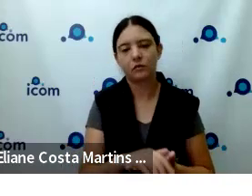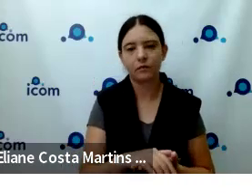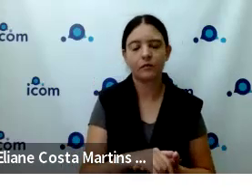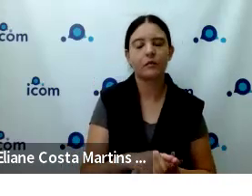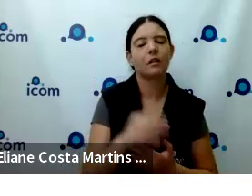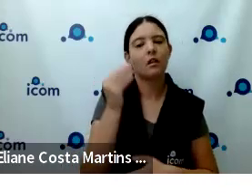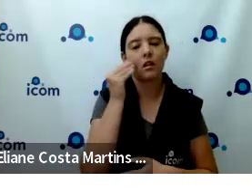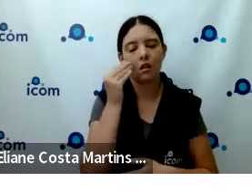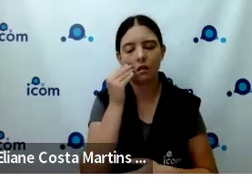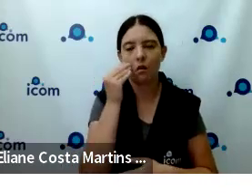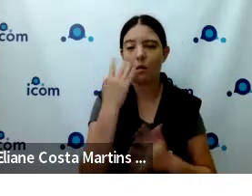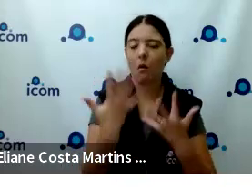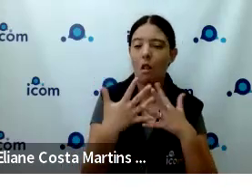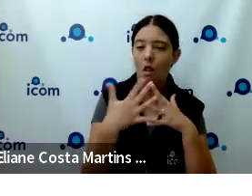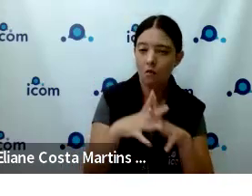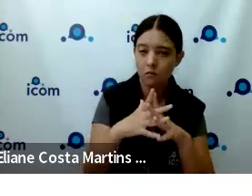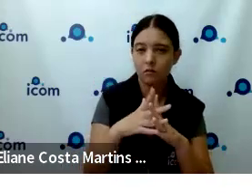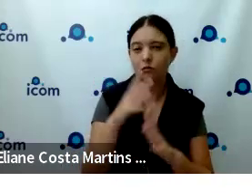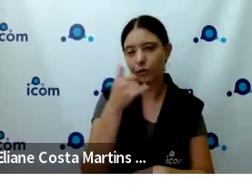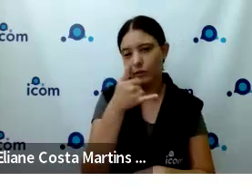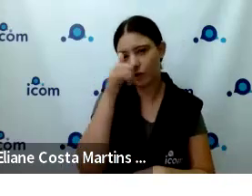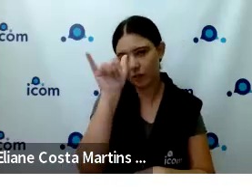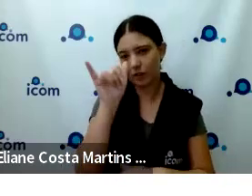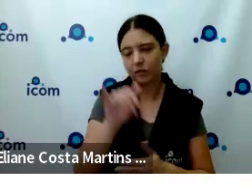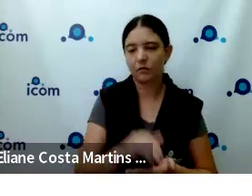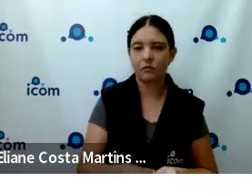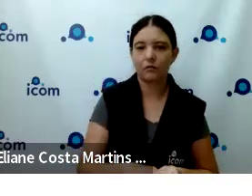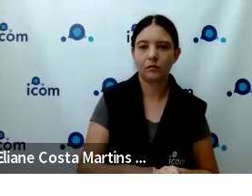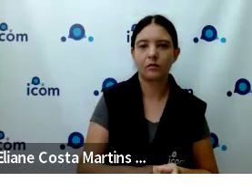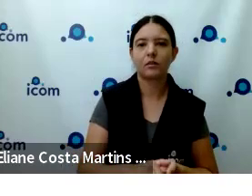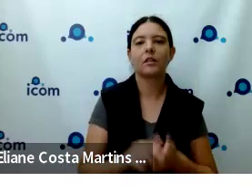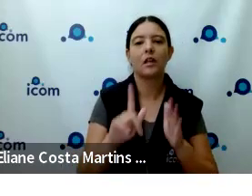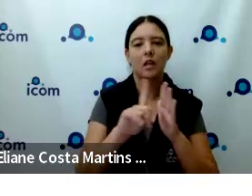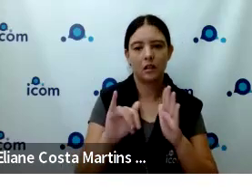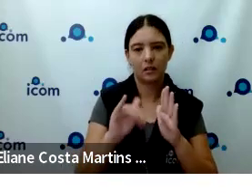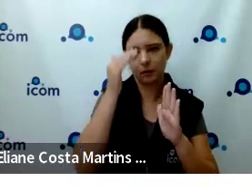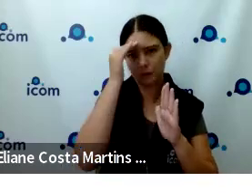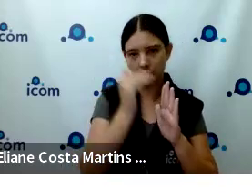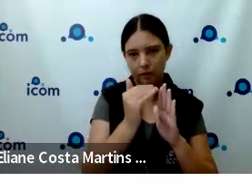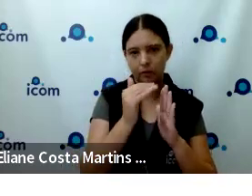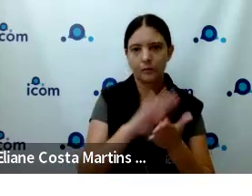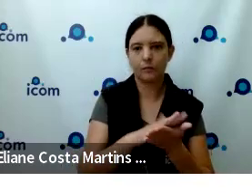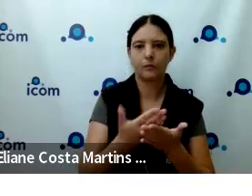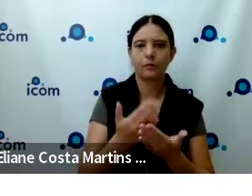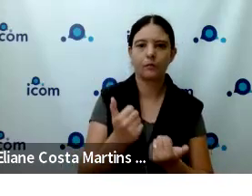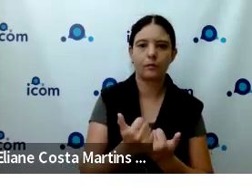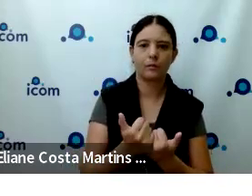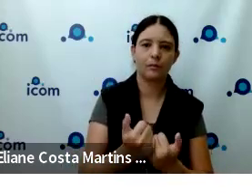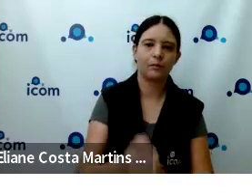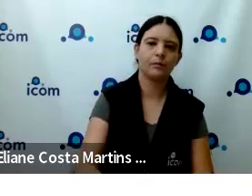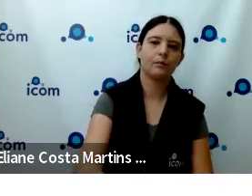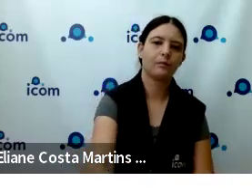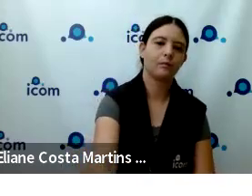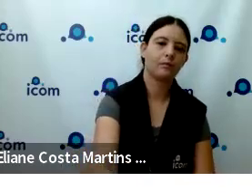Tentam evitar conflitos, respeitando a lei. O contribuinte alemão